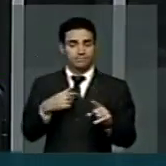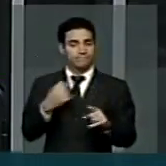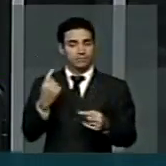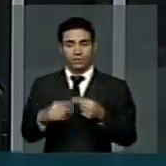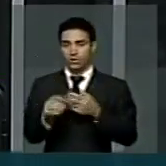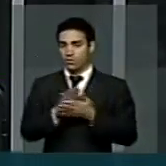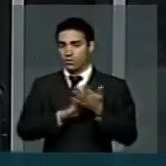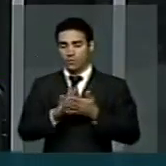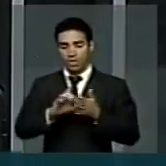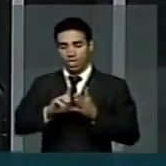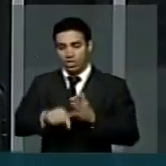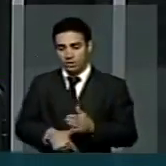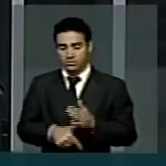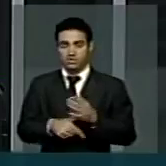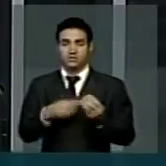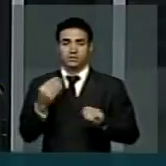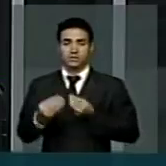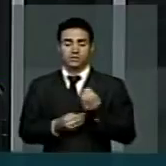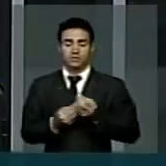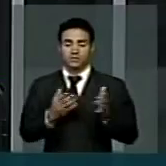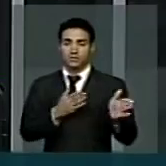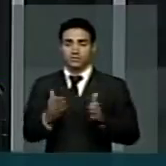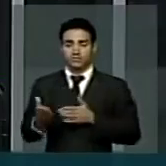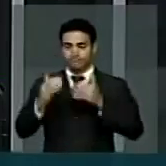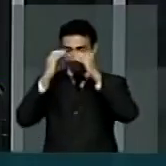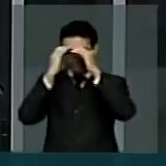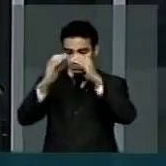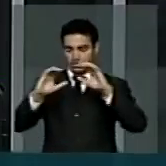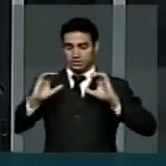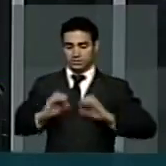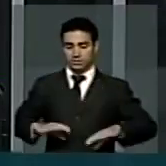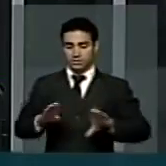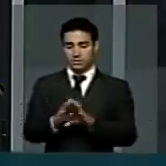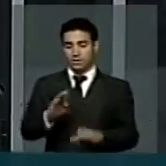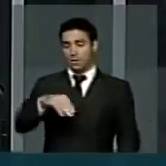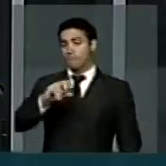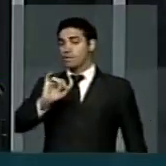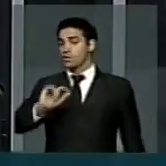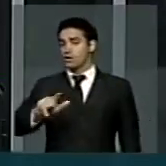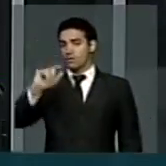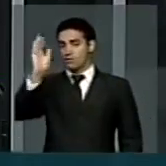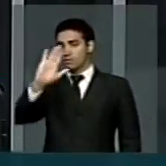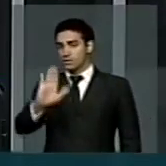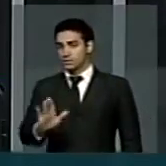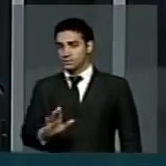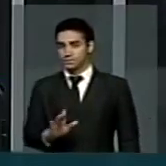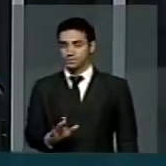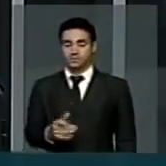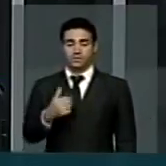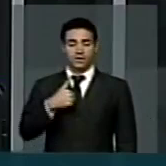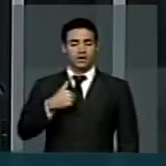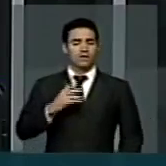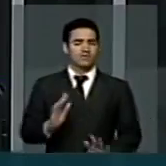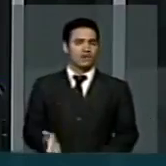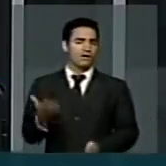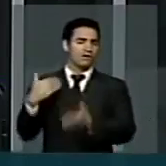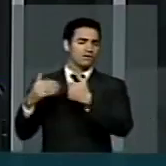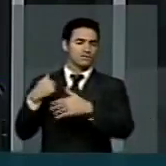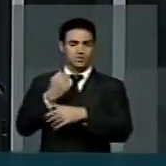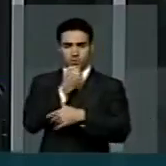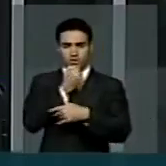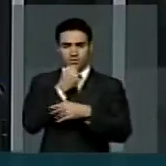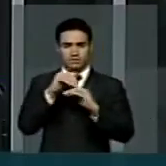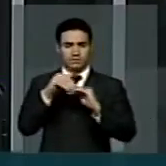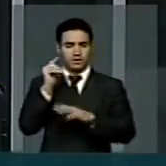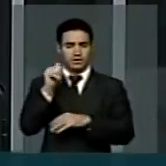um descompasso em relação à lógica da cidadania e da moralidade do Brasil. Como jornalista que fui durante mais